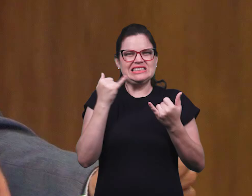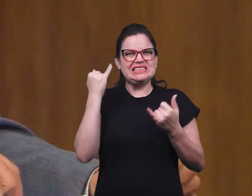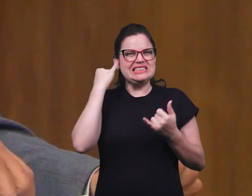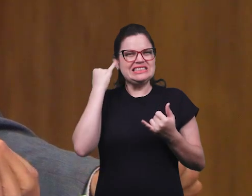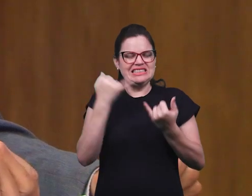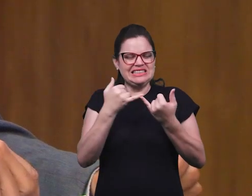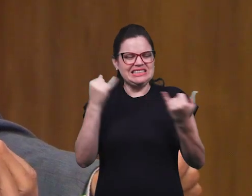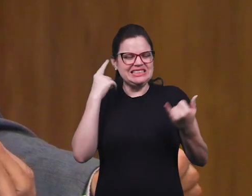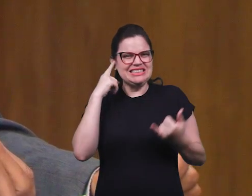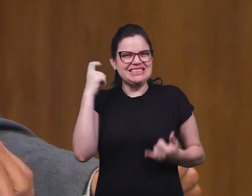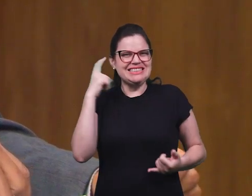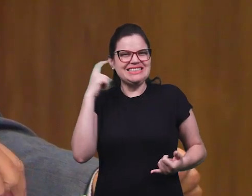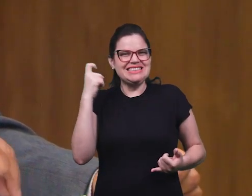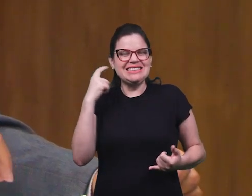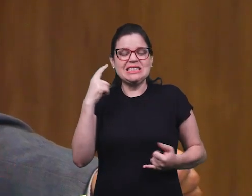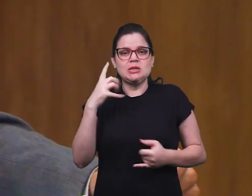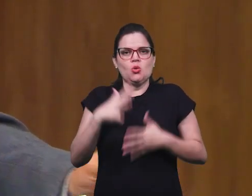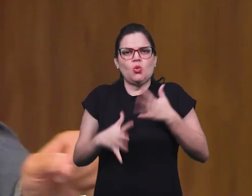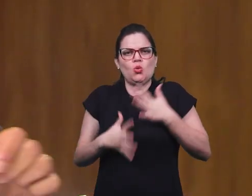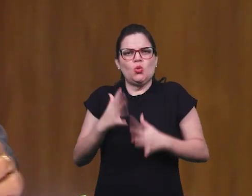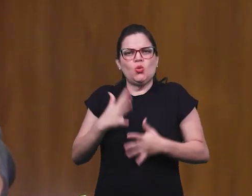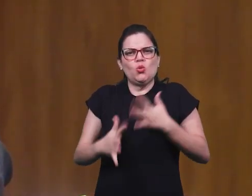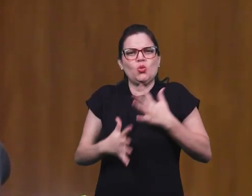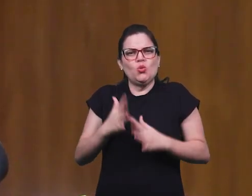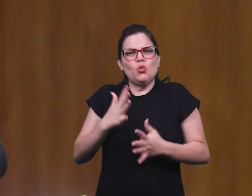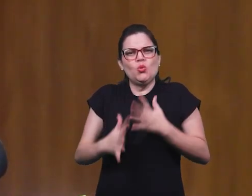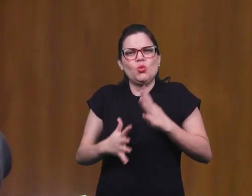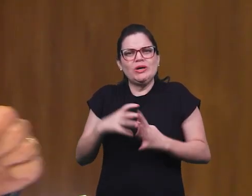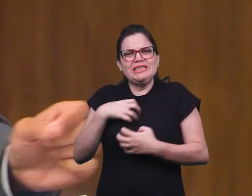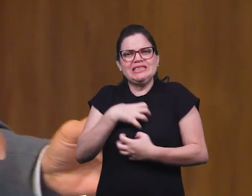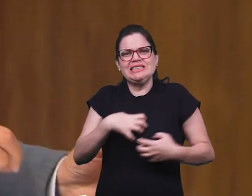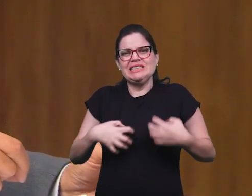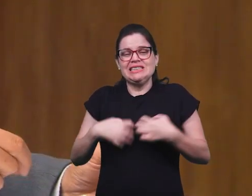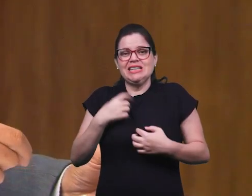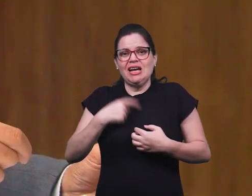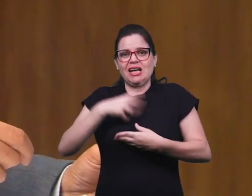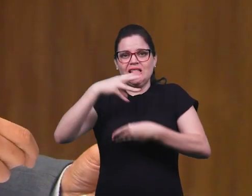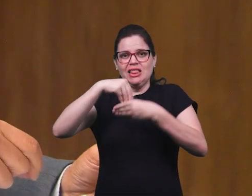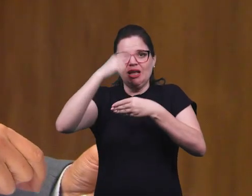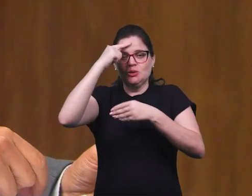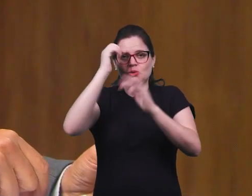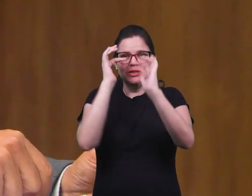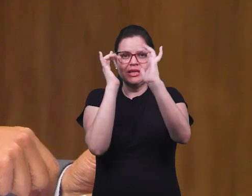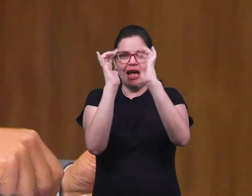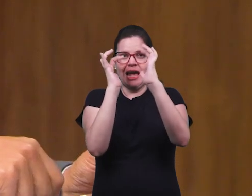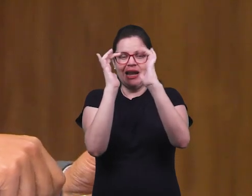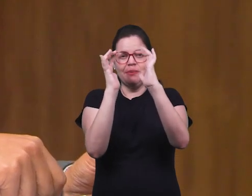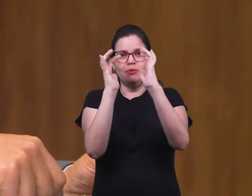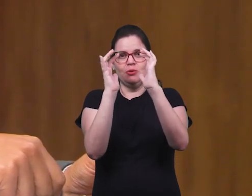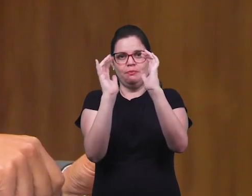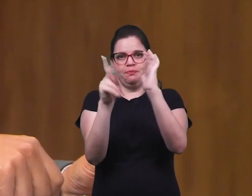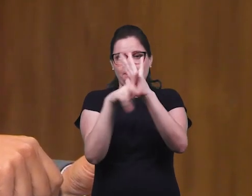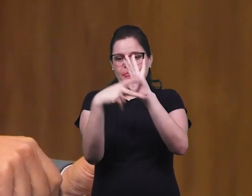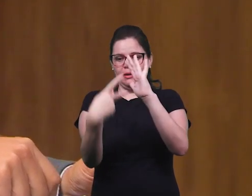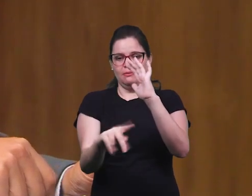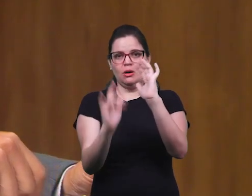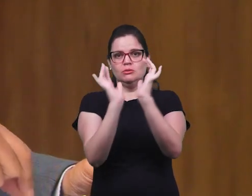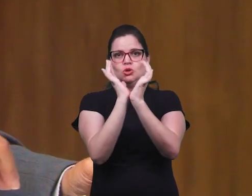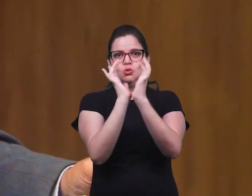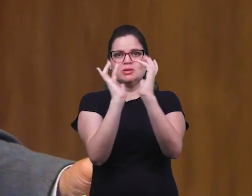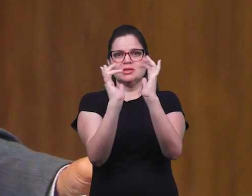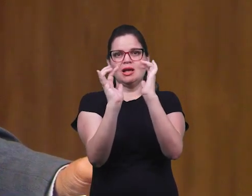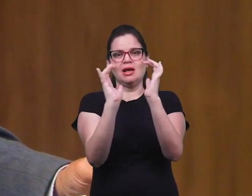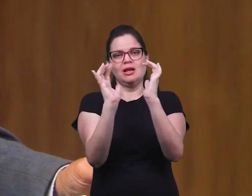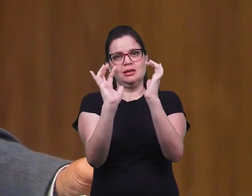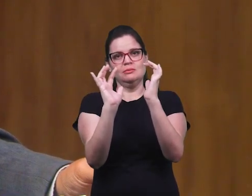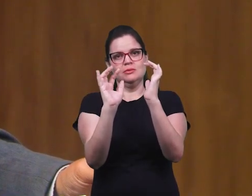é produzido por núcleos cerebrais do cérebro humano.